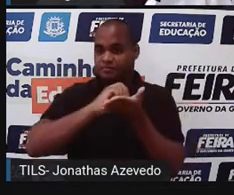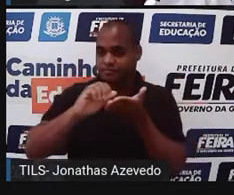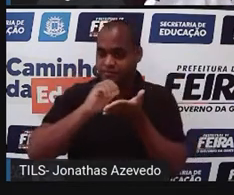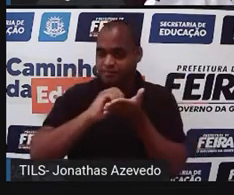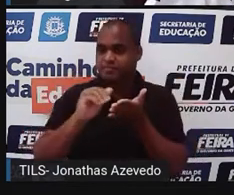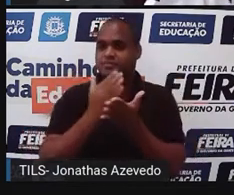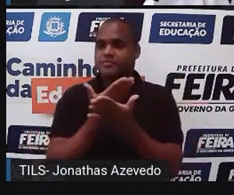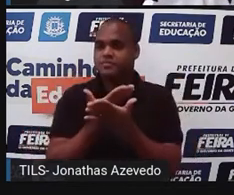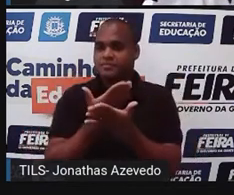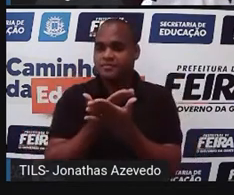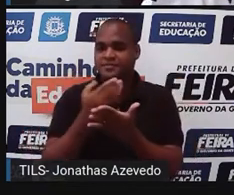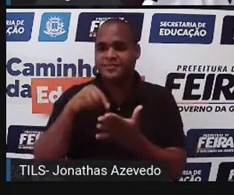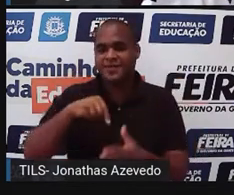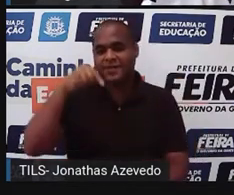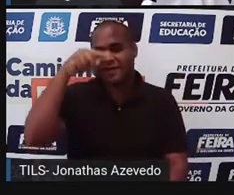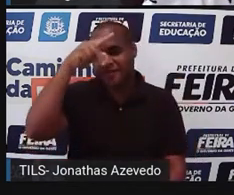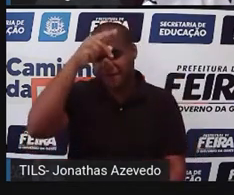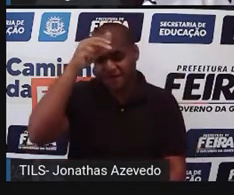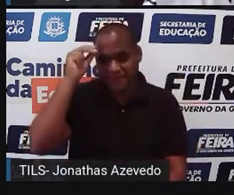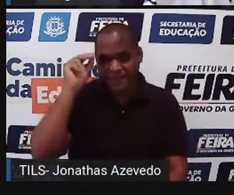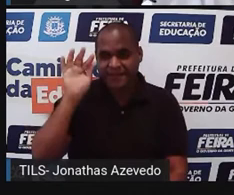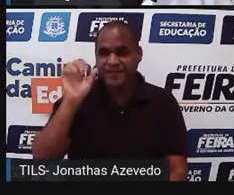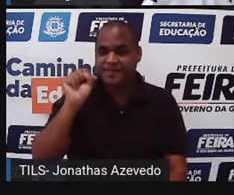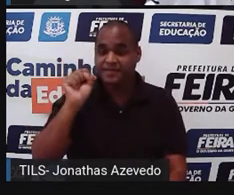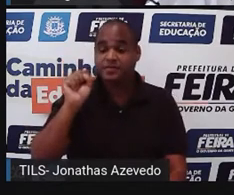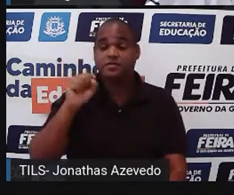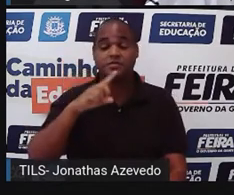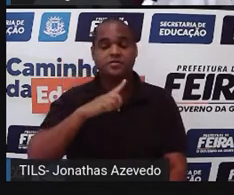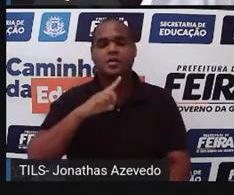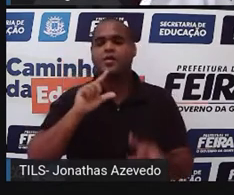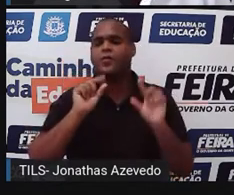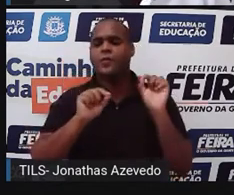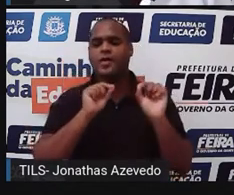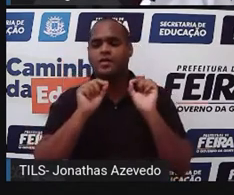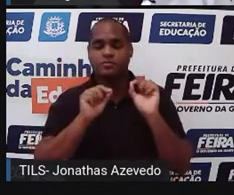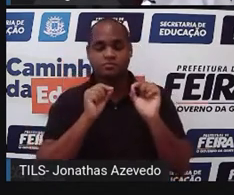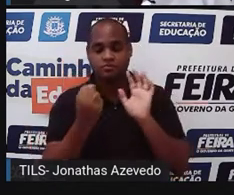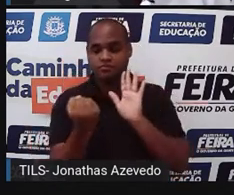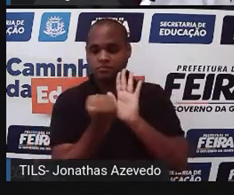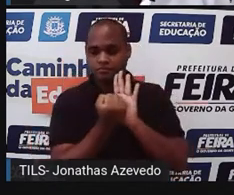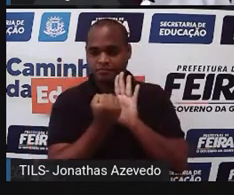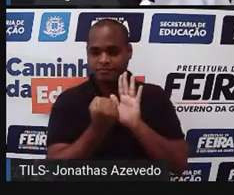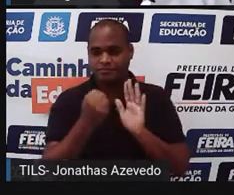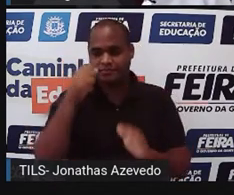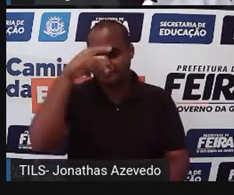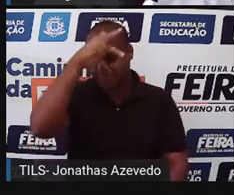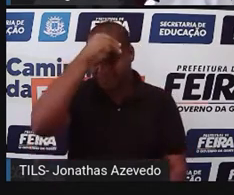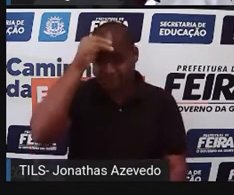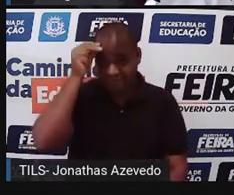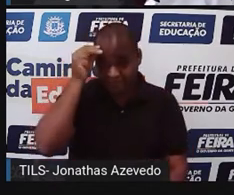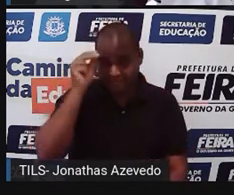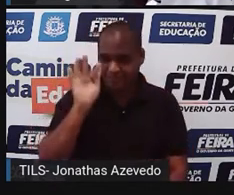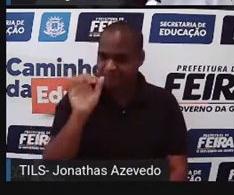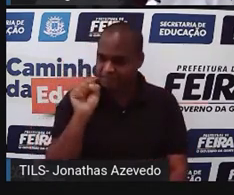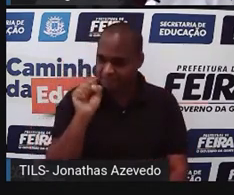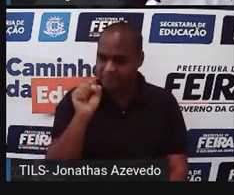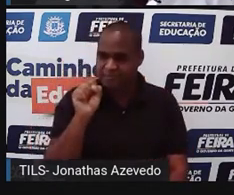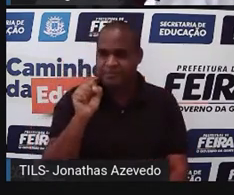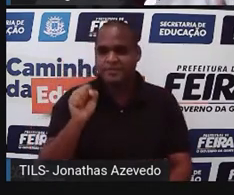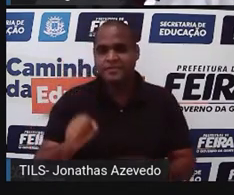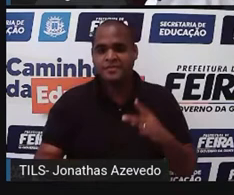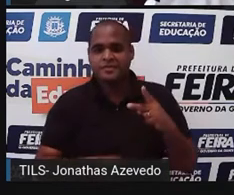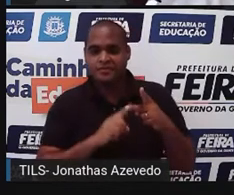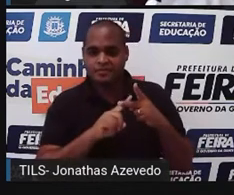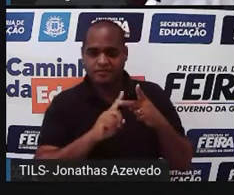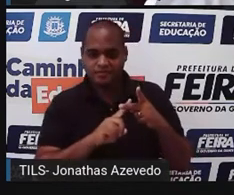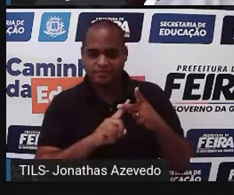Municipal de Educação de Feira de Santana que tem as logomarcas da Prefeitura Municipal de Feira de Santana